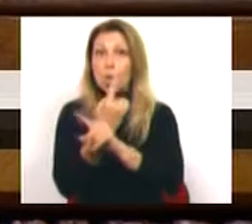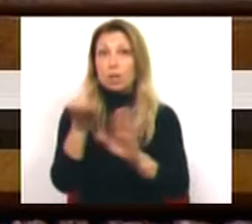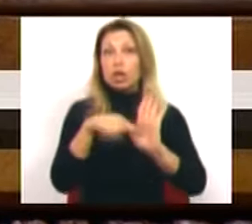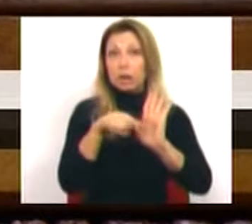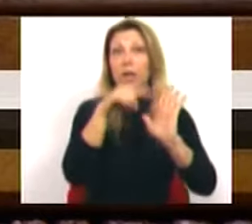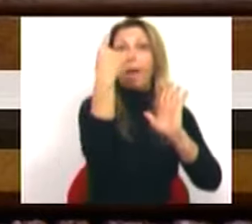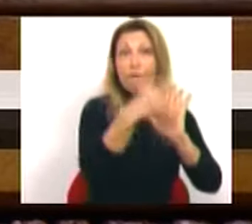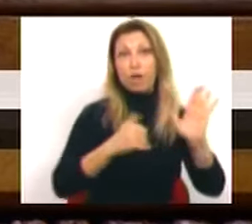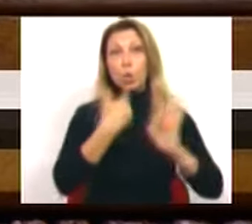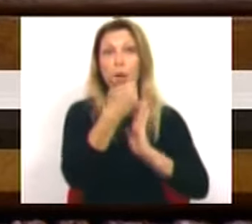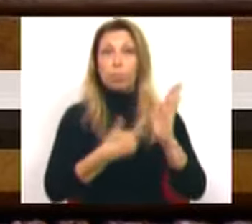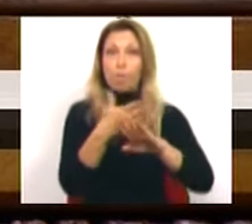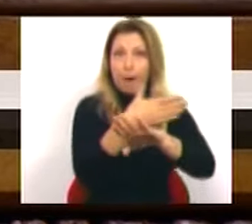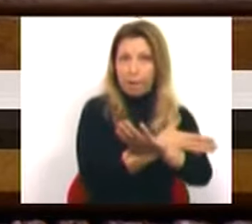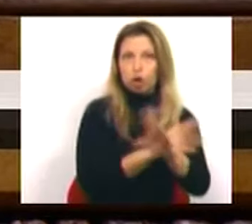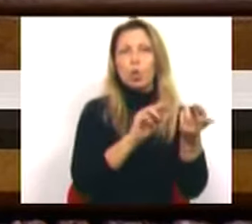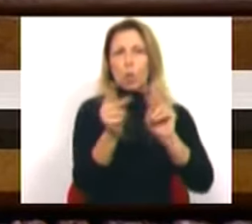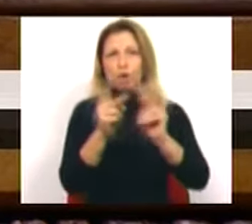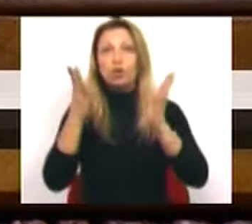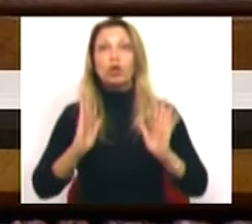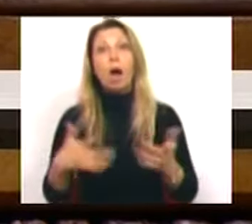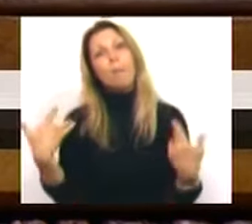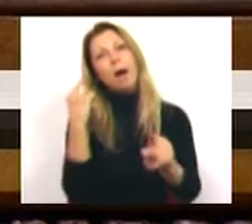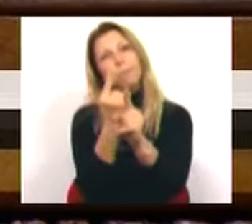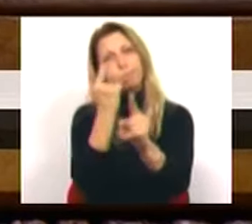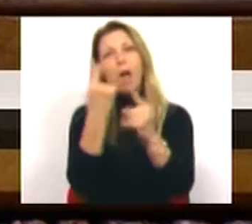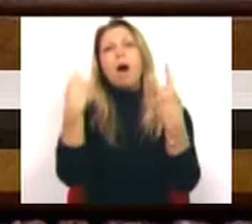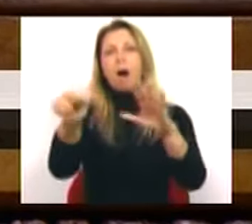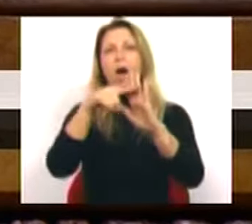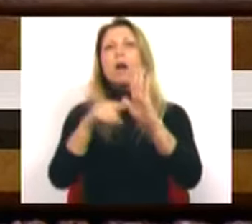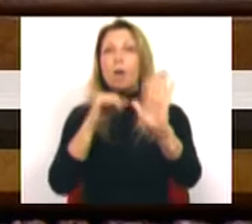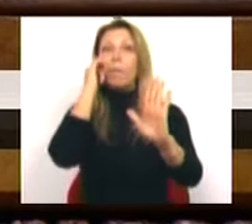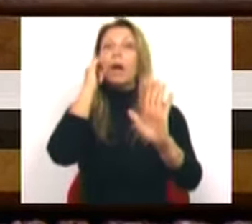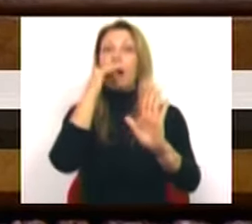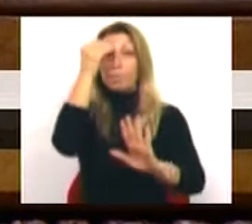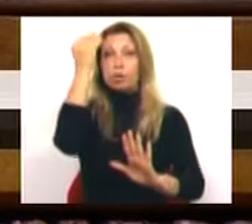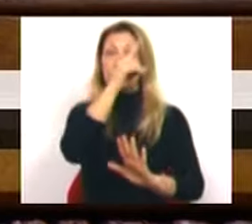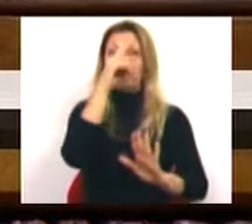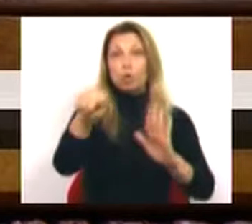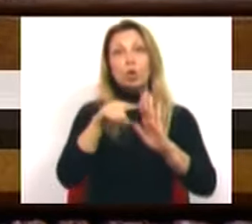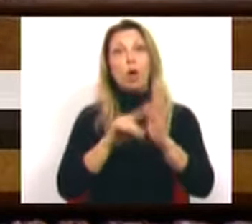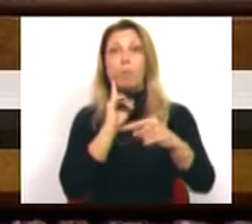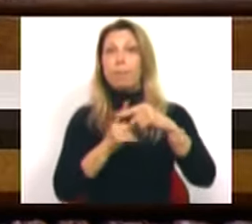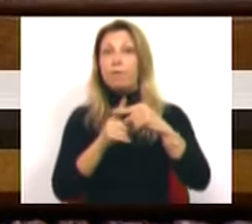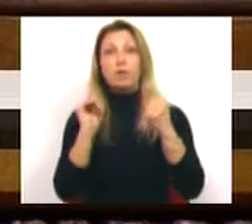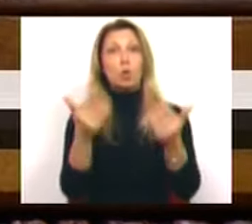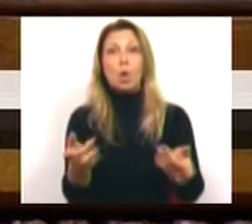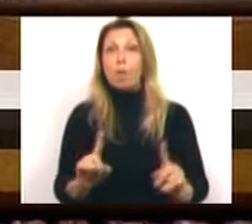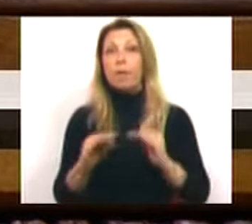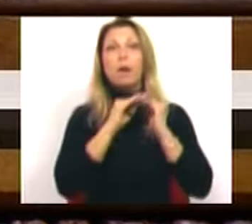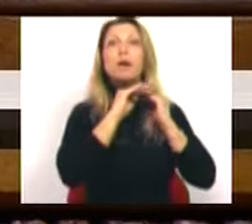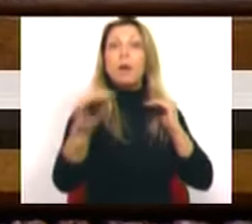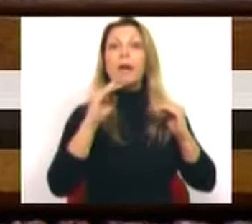diploma anterior. Apesar disso, continuam a existir normas gravosas para os docentes, normas que não beneficiam a estabilidade e